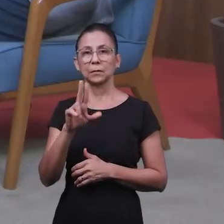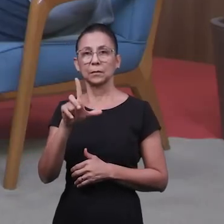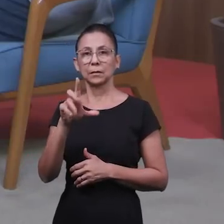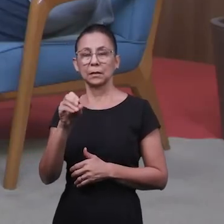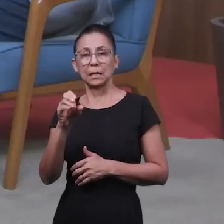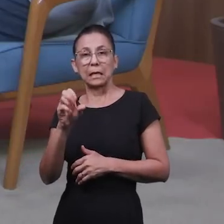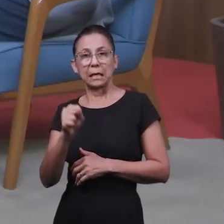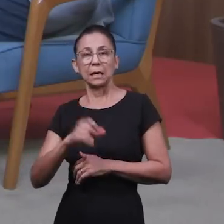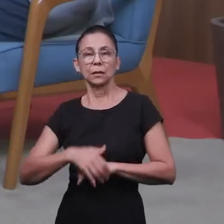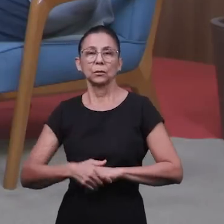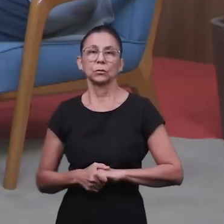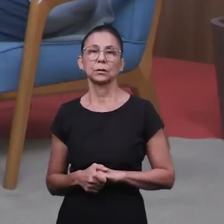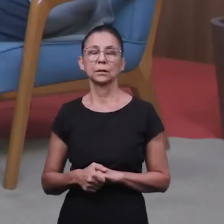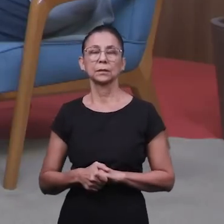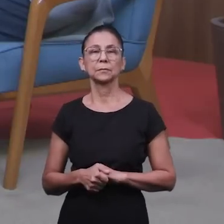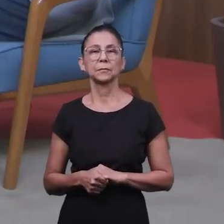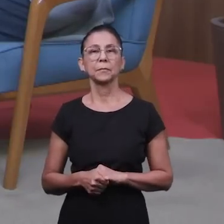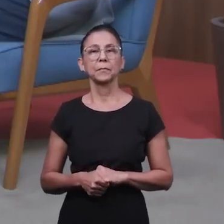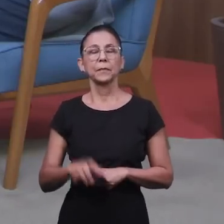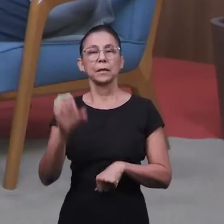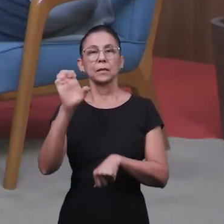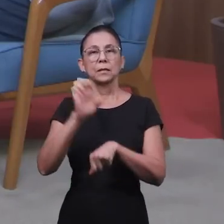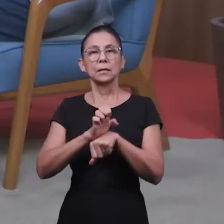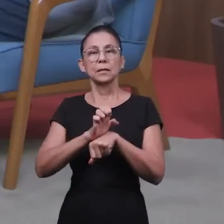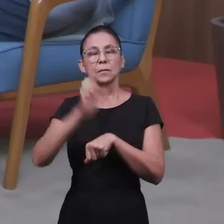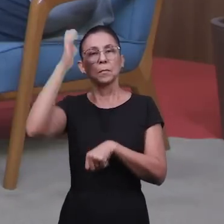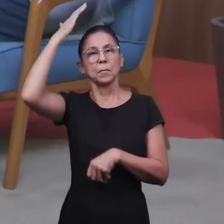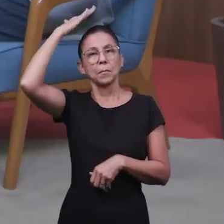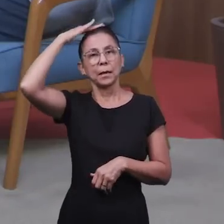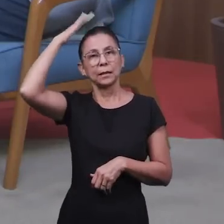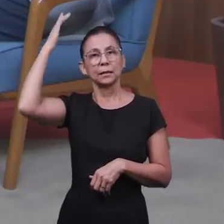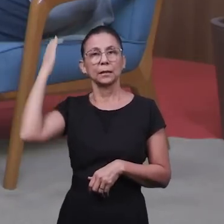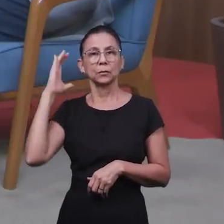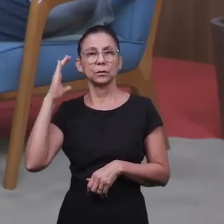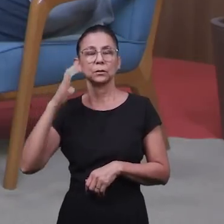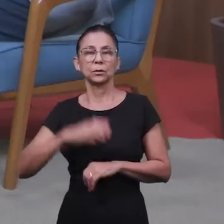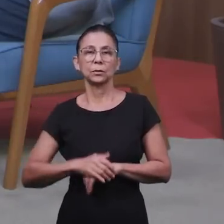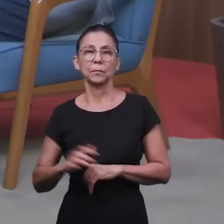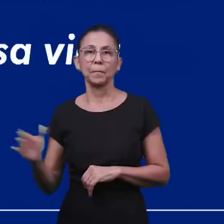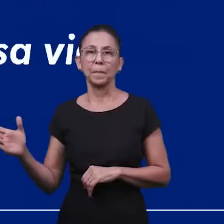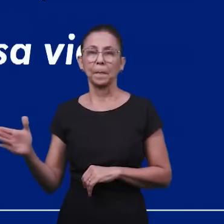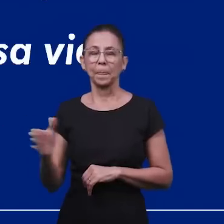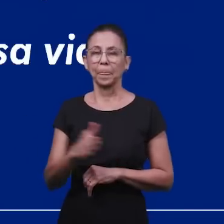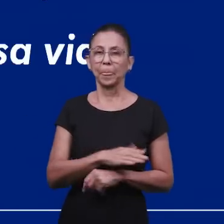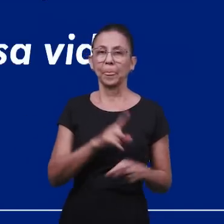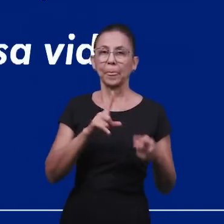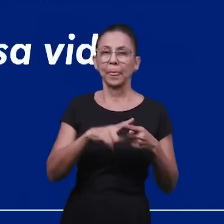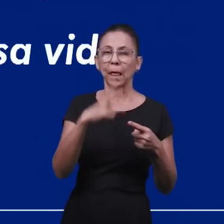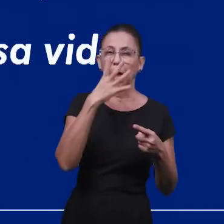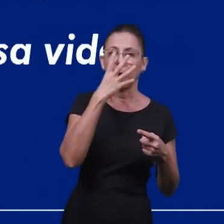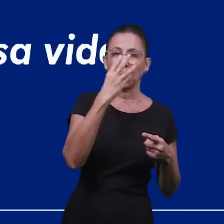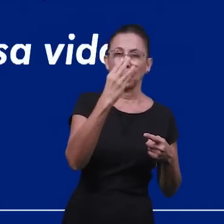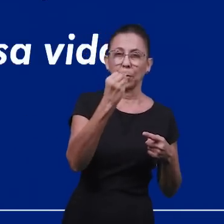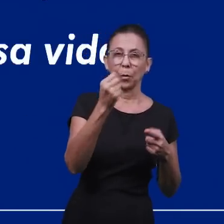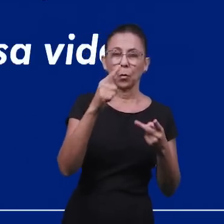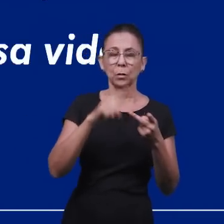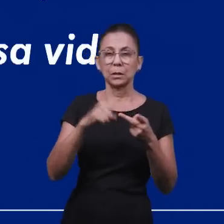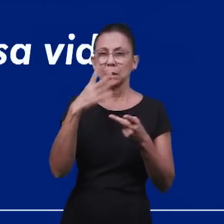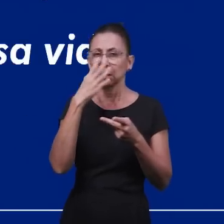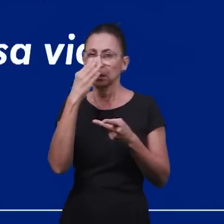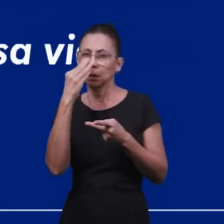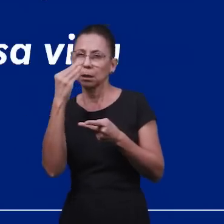vamos trazer, é de Carlos Chiarelli. Ele é de Campo Mourão, no Paraná. E ele diz o seguinte: as raposas e